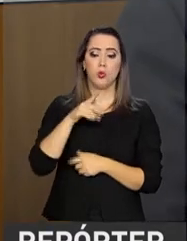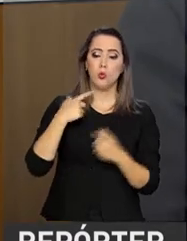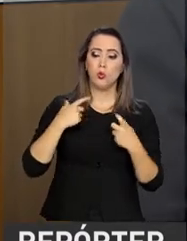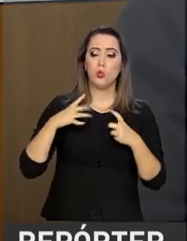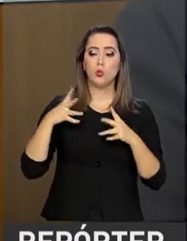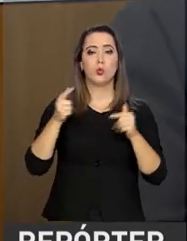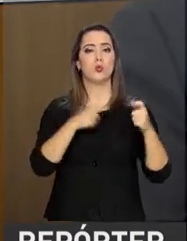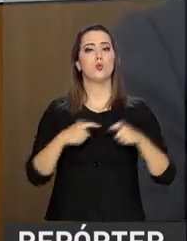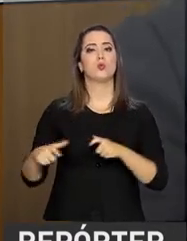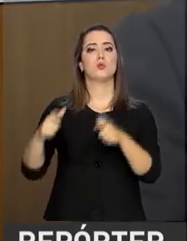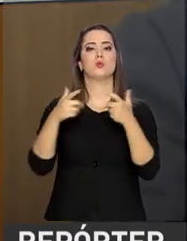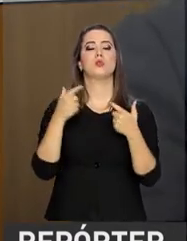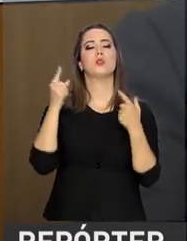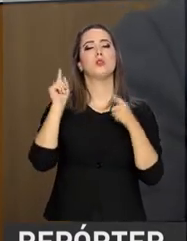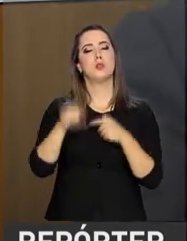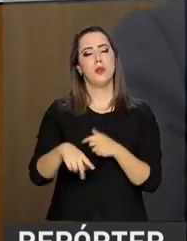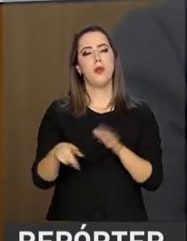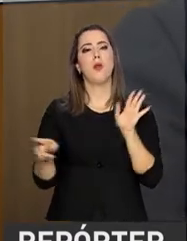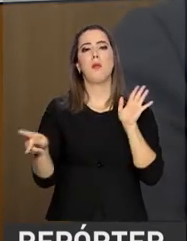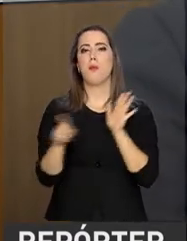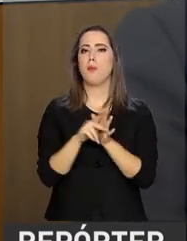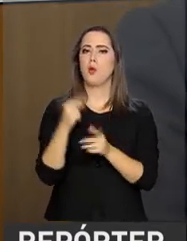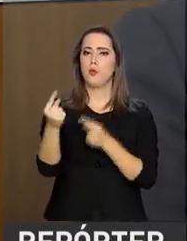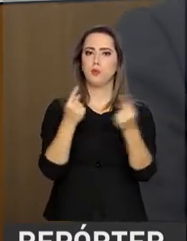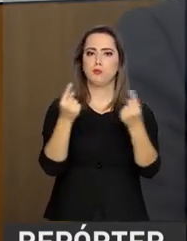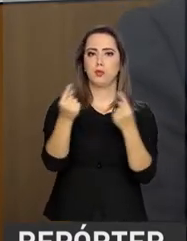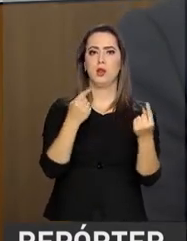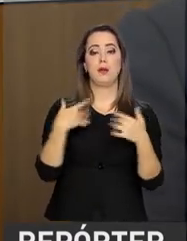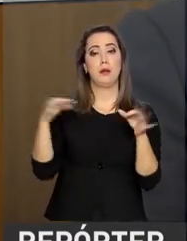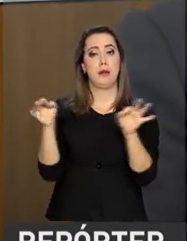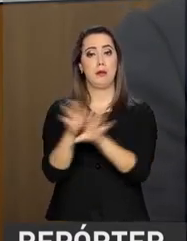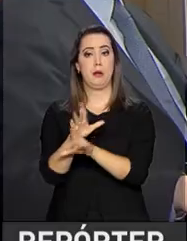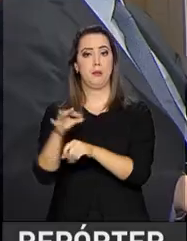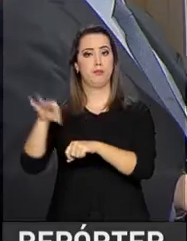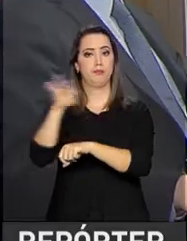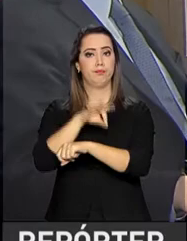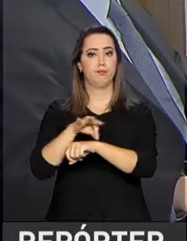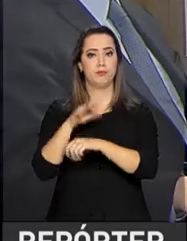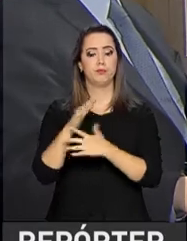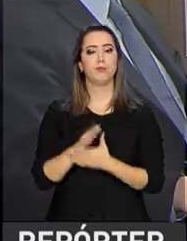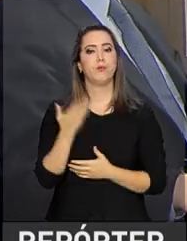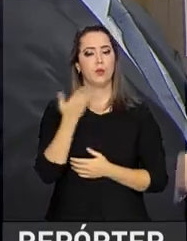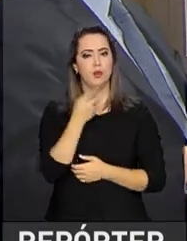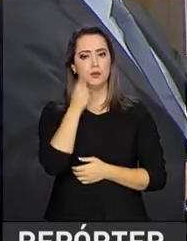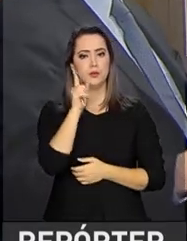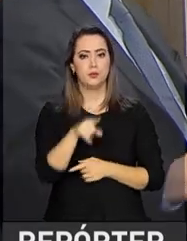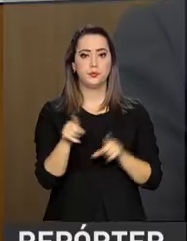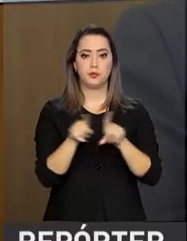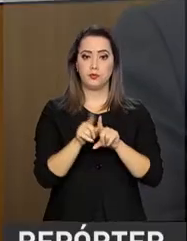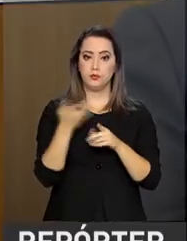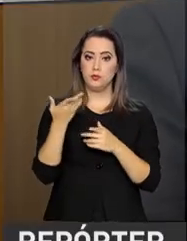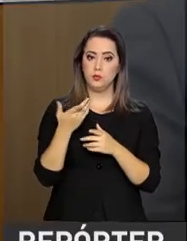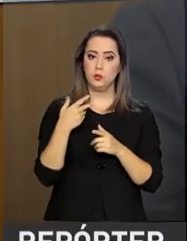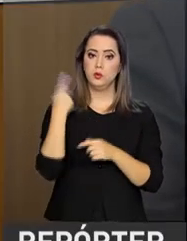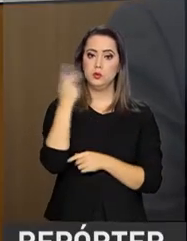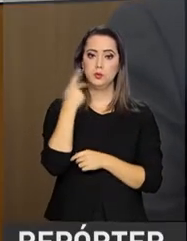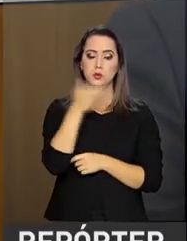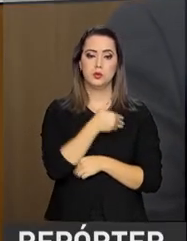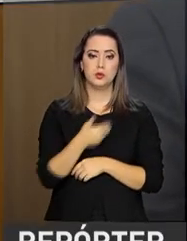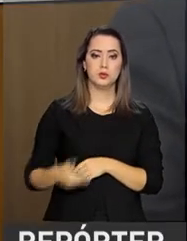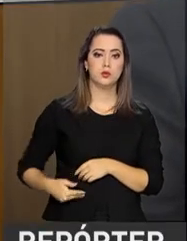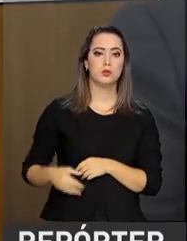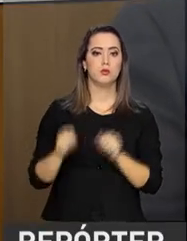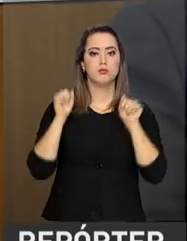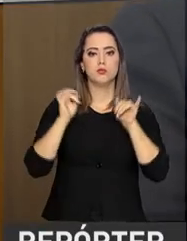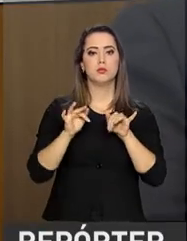é tarefa dos 200 milhões de brasileiros eliminar o aedes aegypti ricardo barros também falou sobre a política do governo para